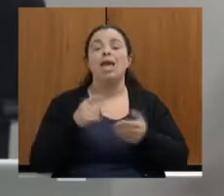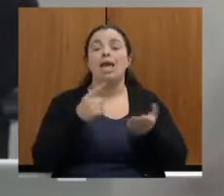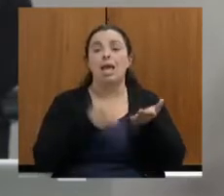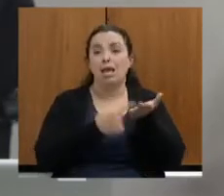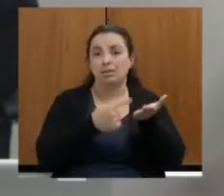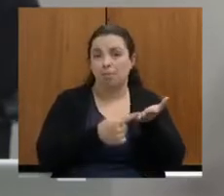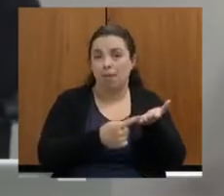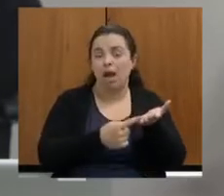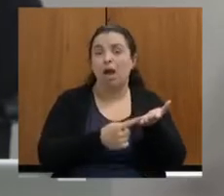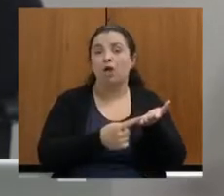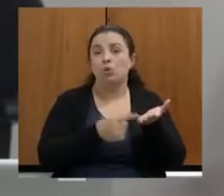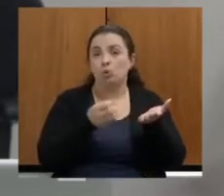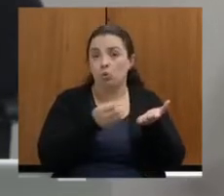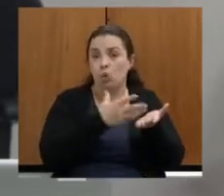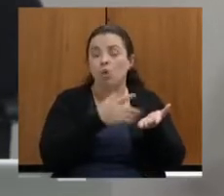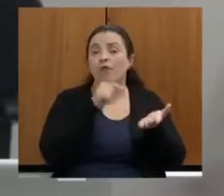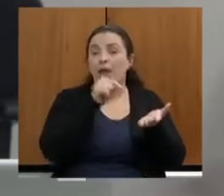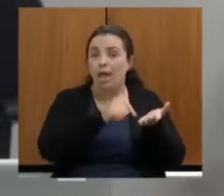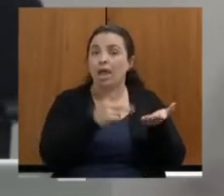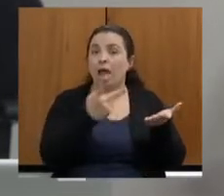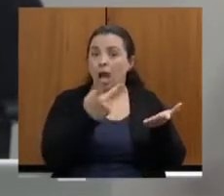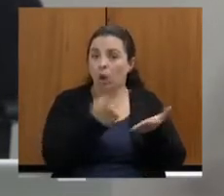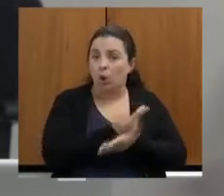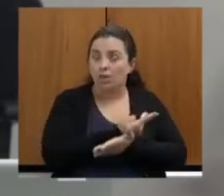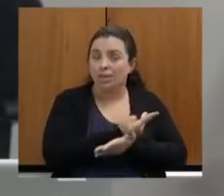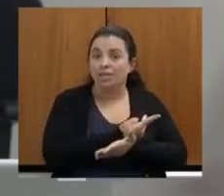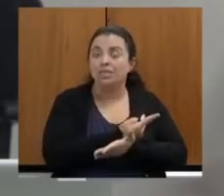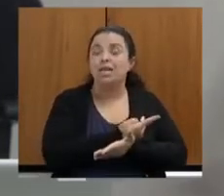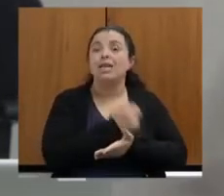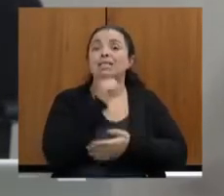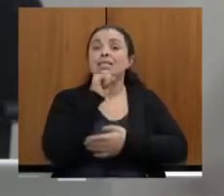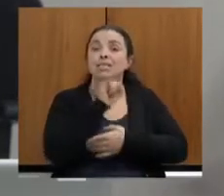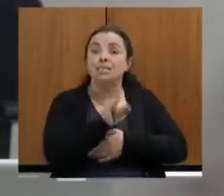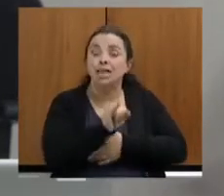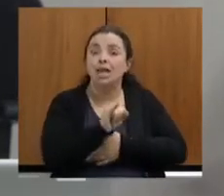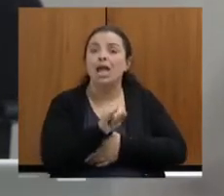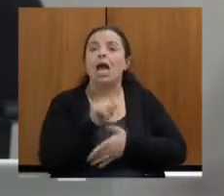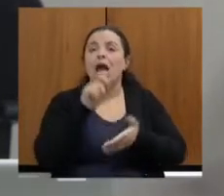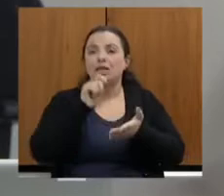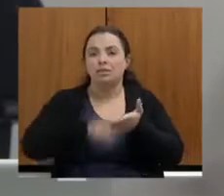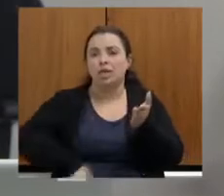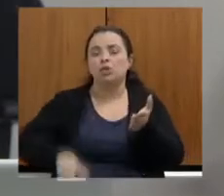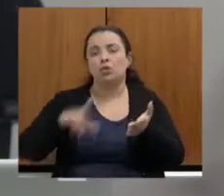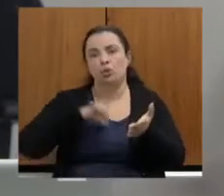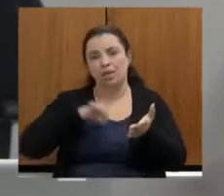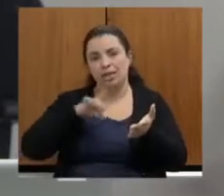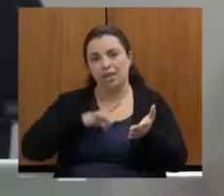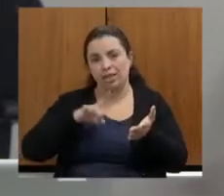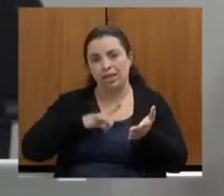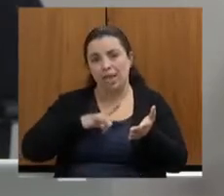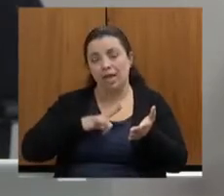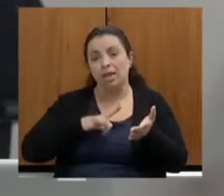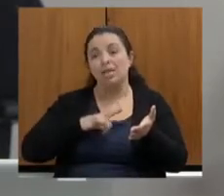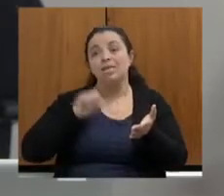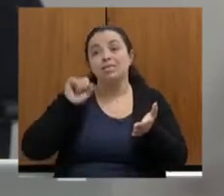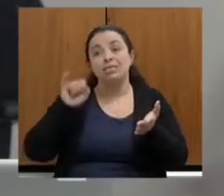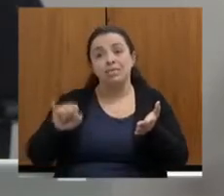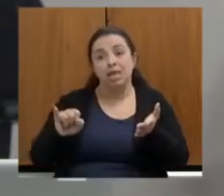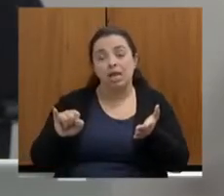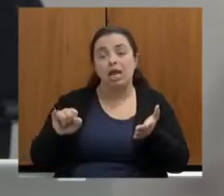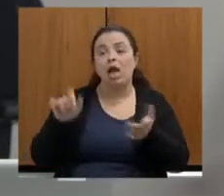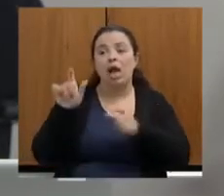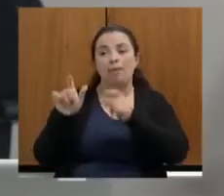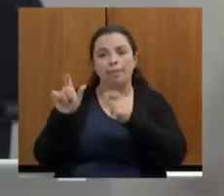só seja o acordo da repactuação só seja assinado após a efetiva participação